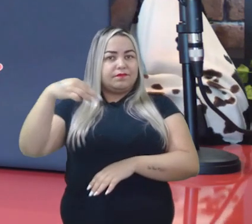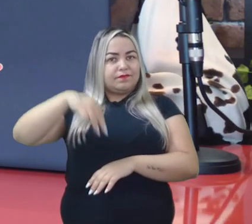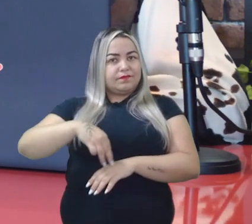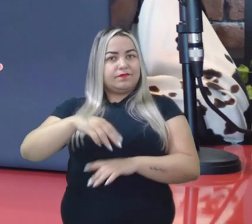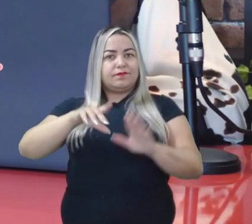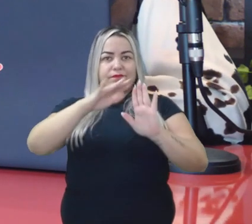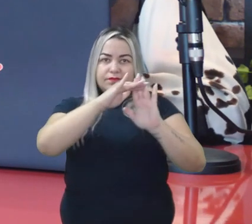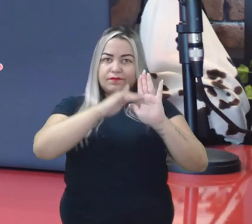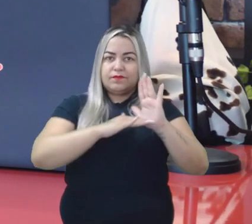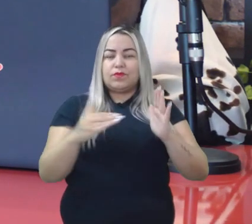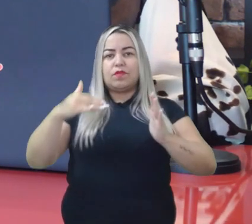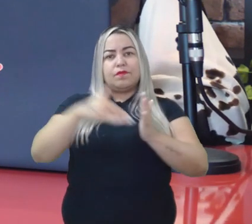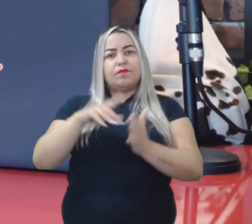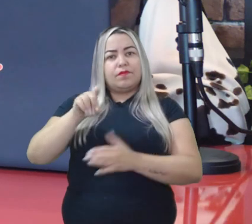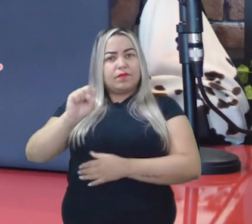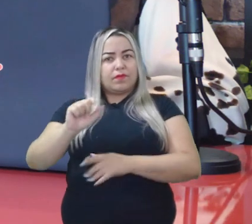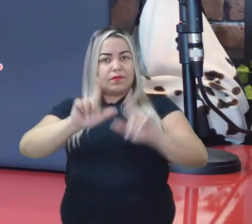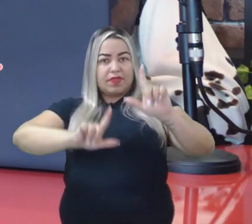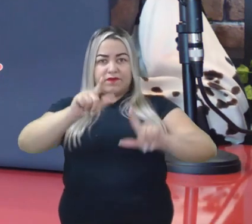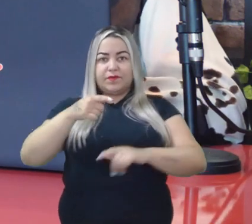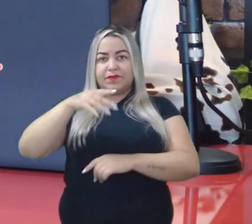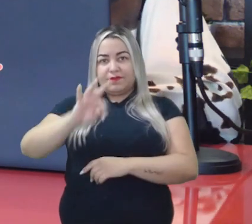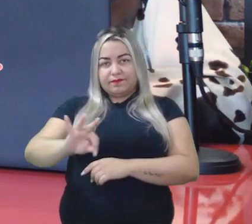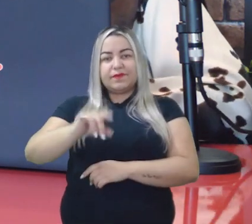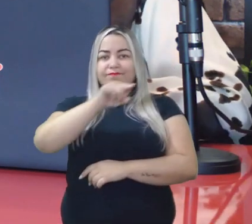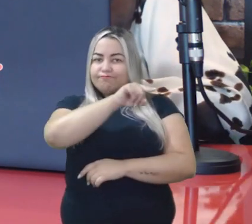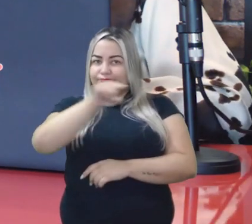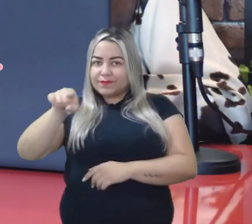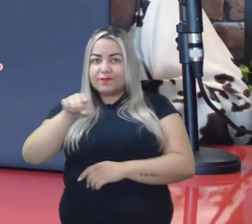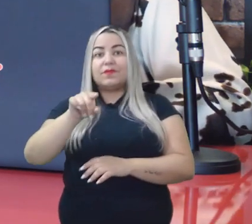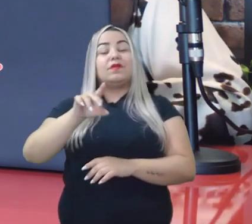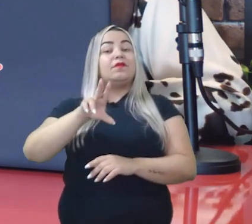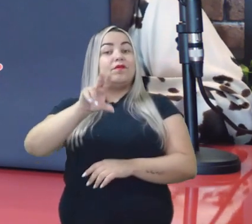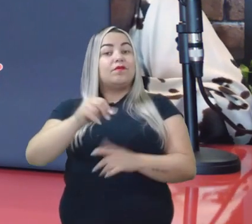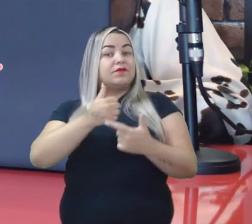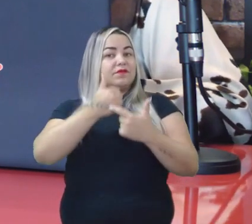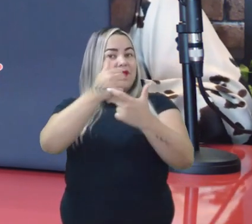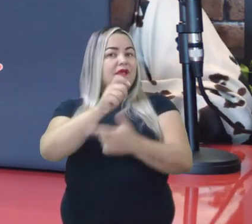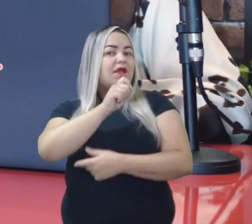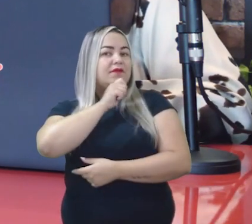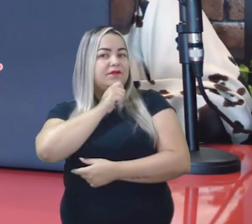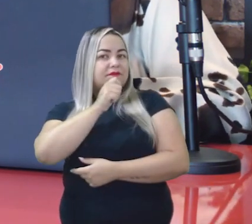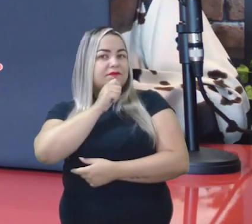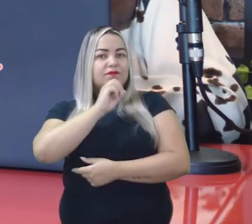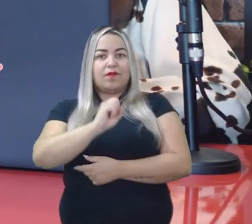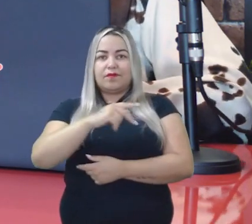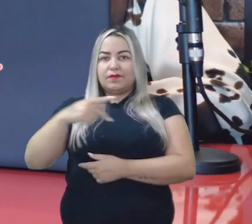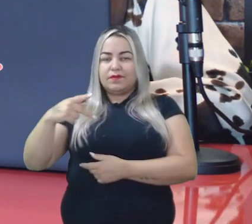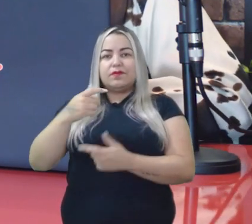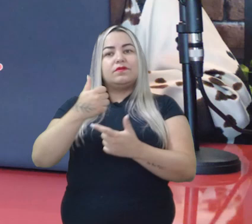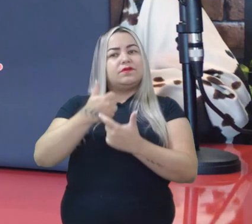um 13 Minutos, com os destaques dos últimos dias na TV PT. E se você ainda não segue o 13 Minutos no